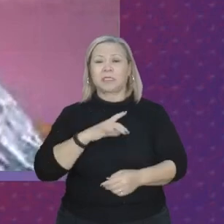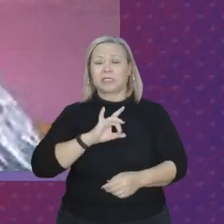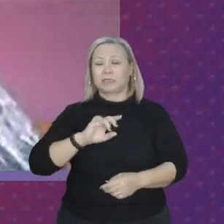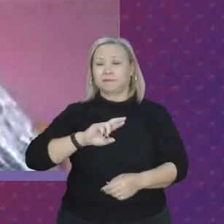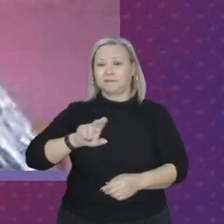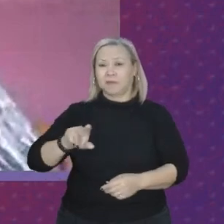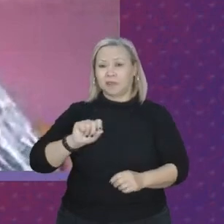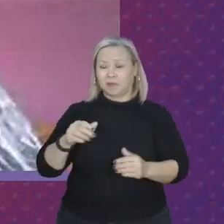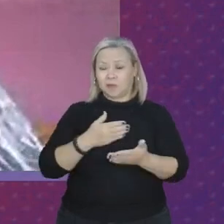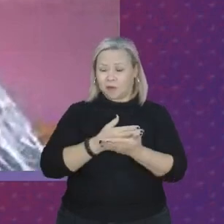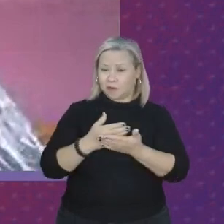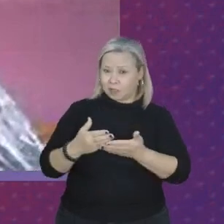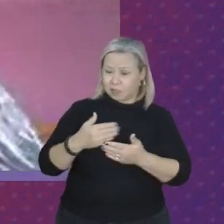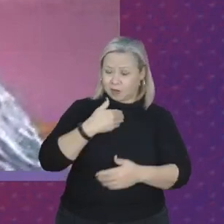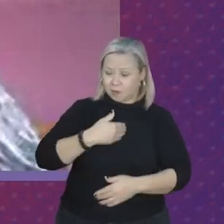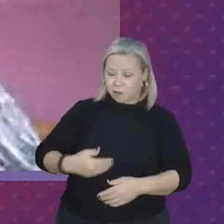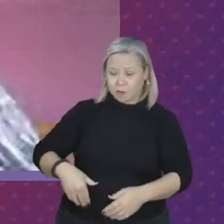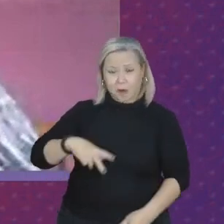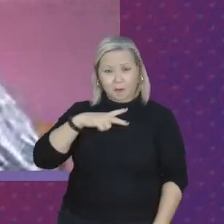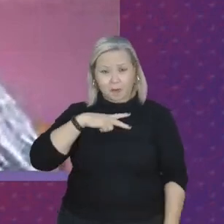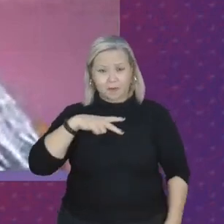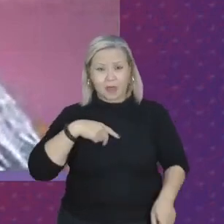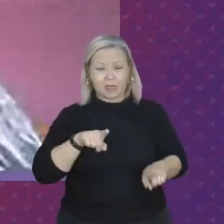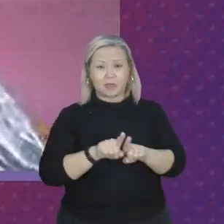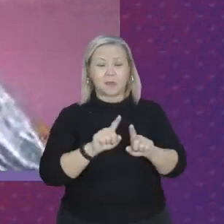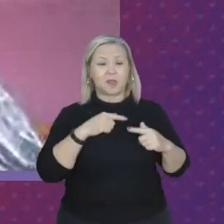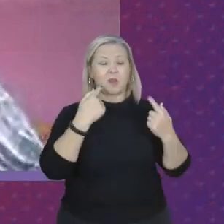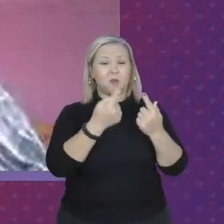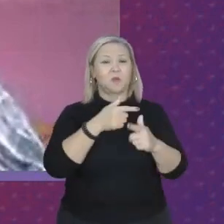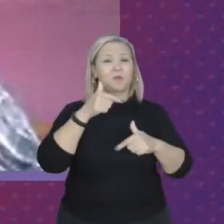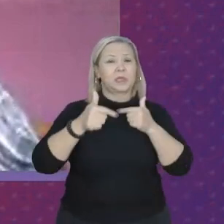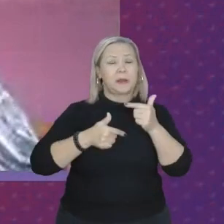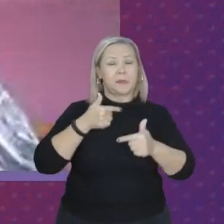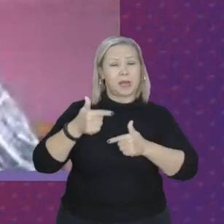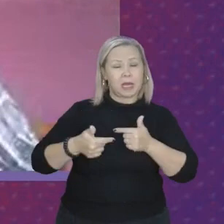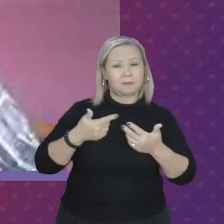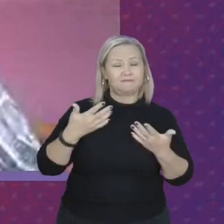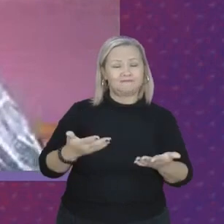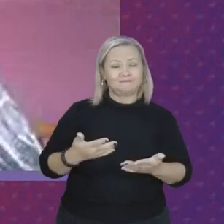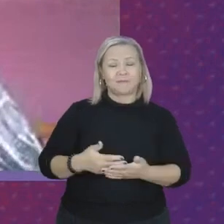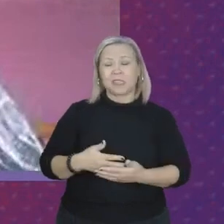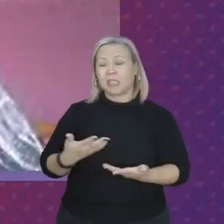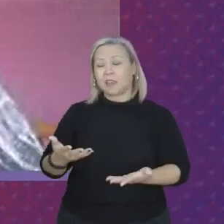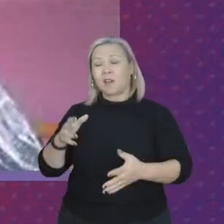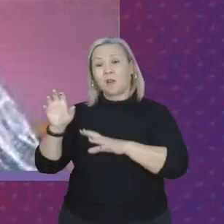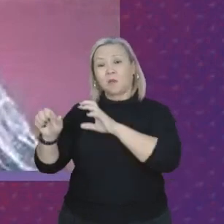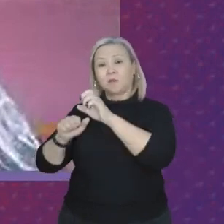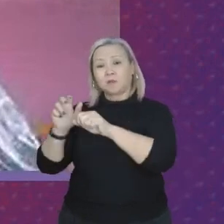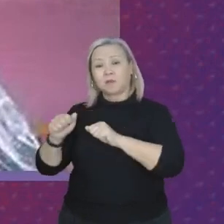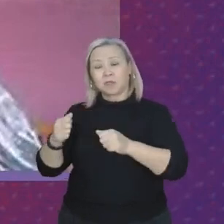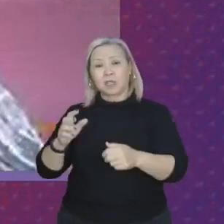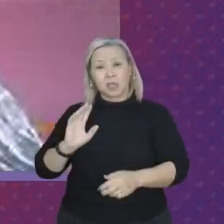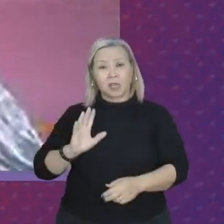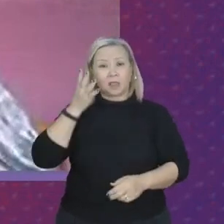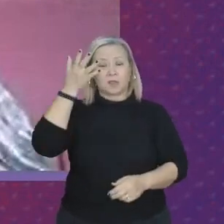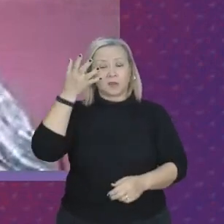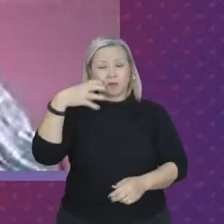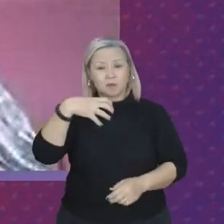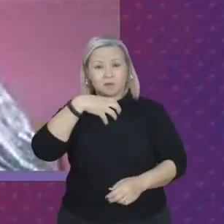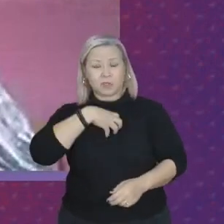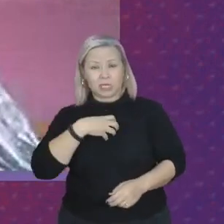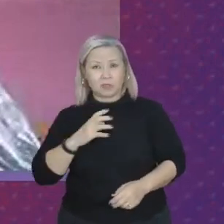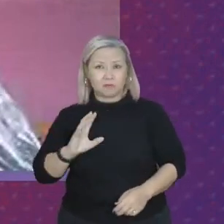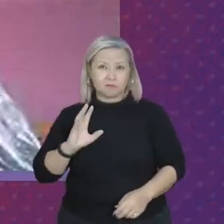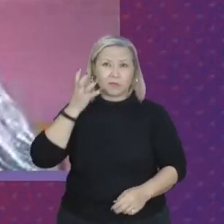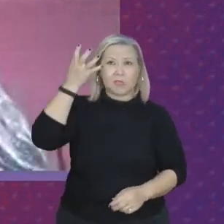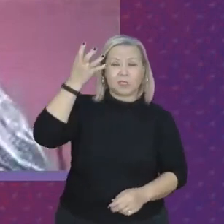iniciativa pública, mas na iniciativa privada, grupos de trabalho que vão buscar soluções, vão buscar formas de